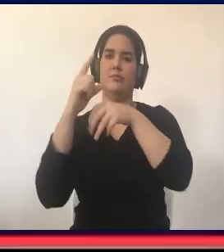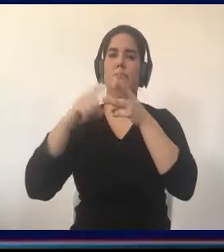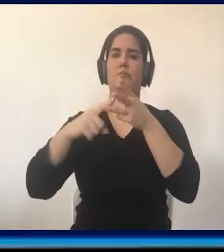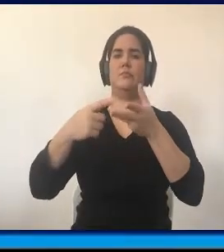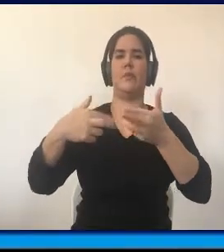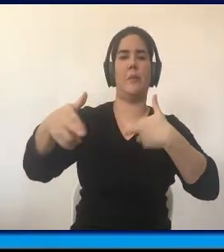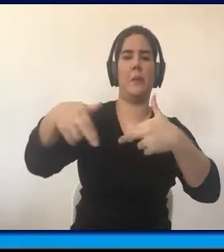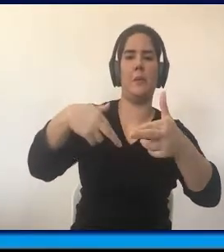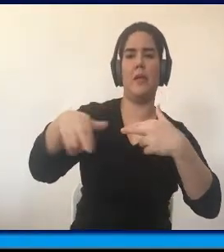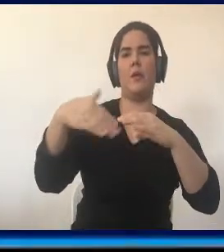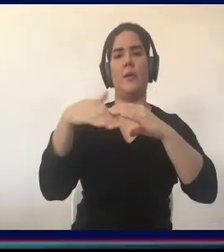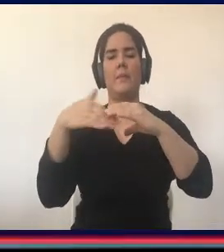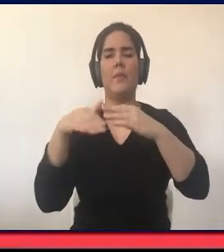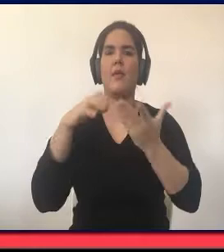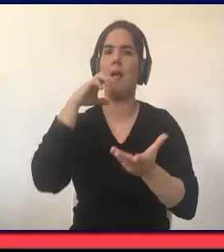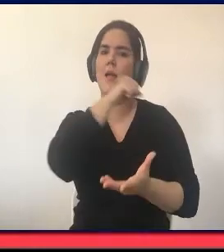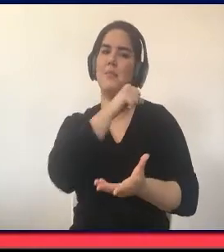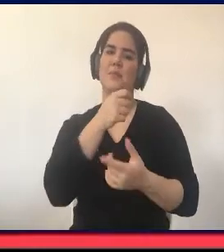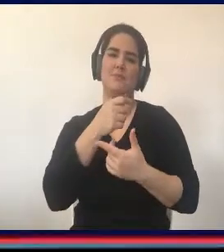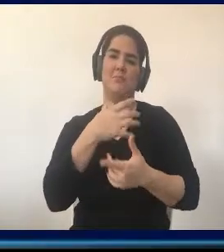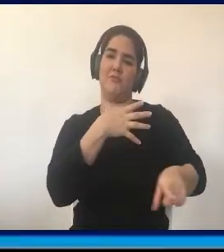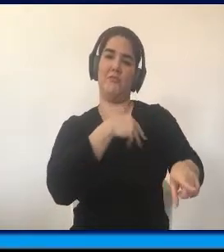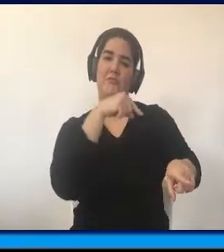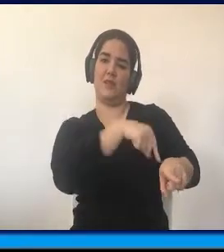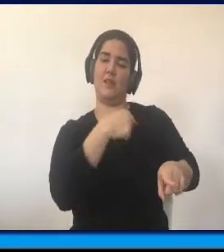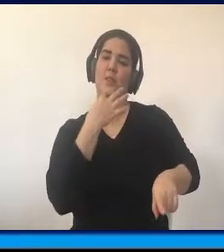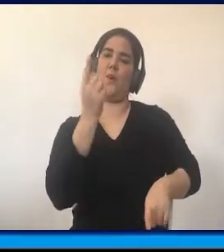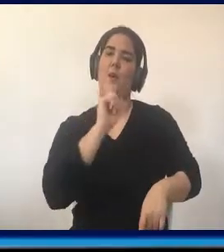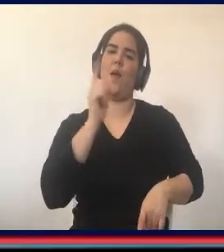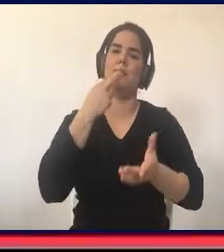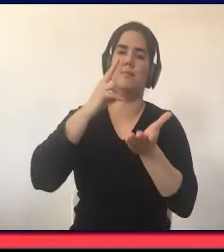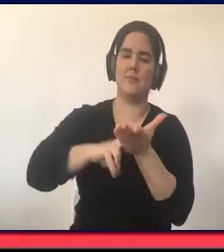rápido. Então eu utilizo o Mark Prensky para dar um embasamento